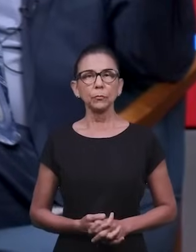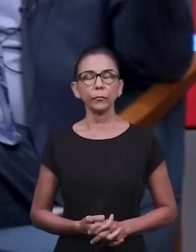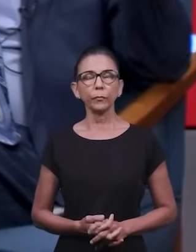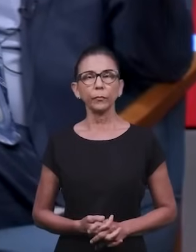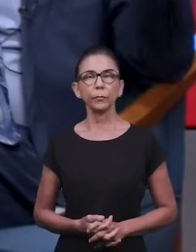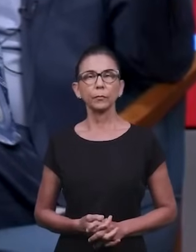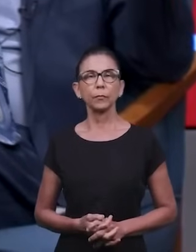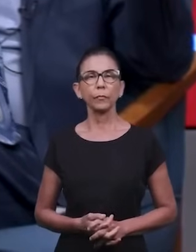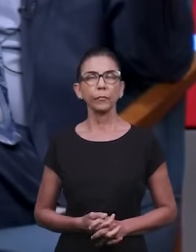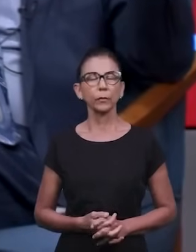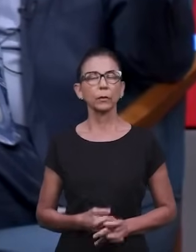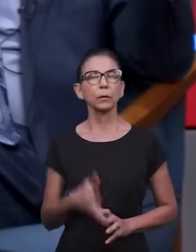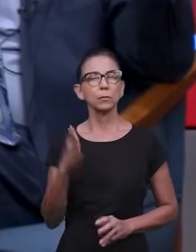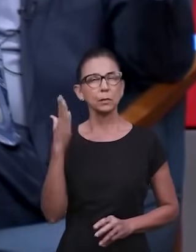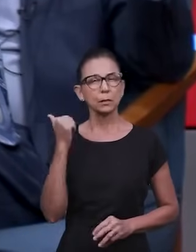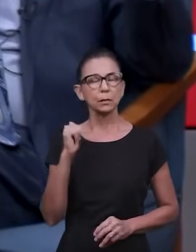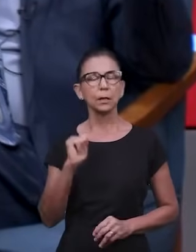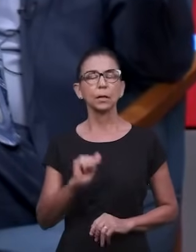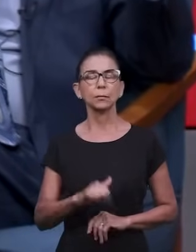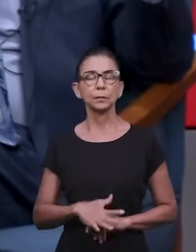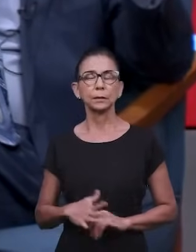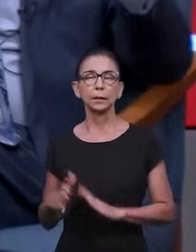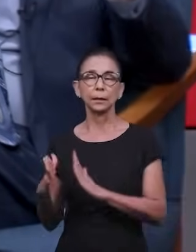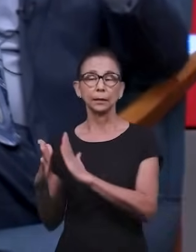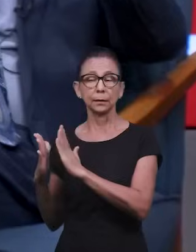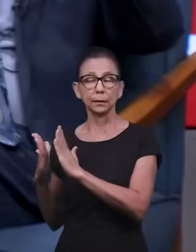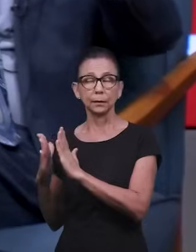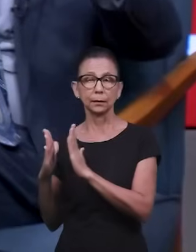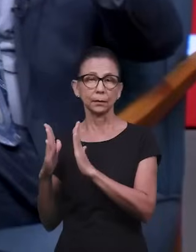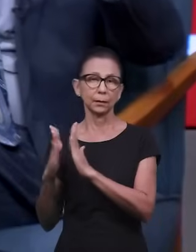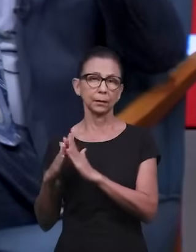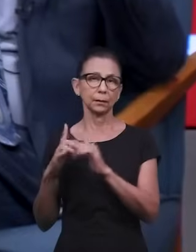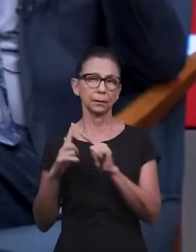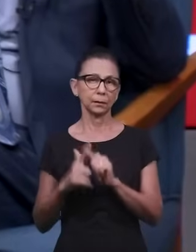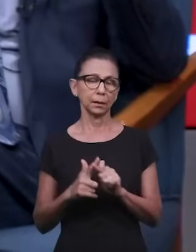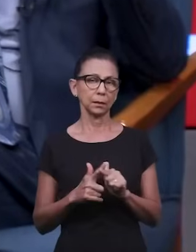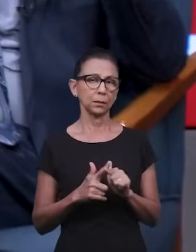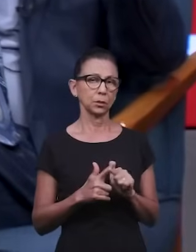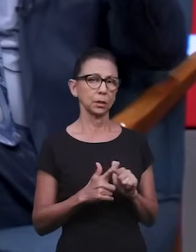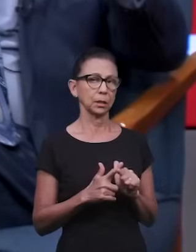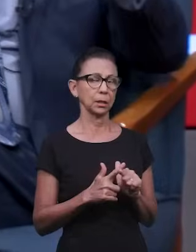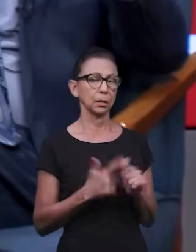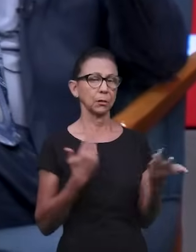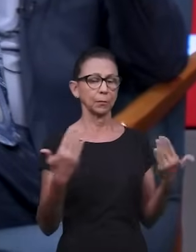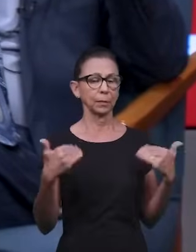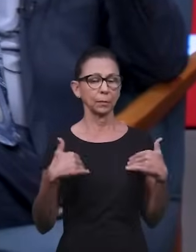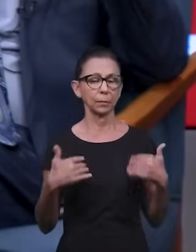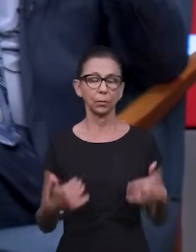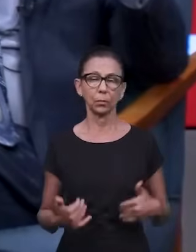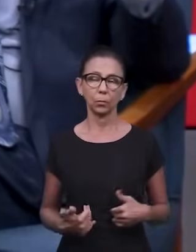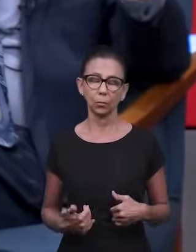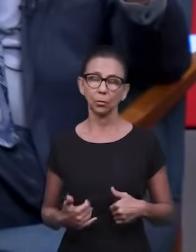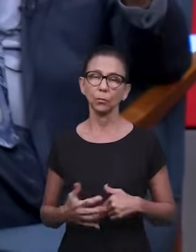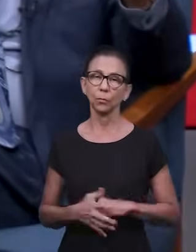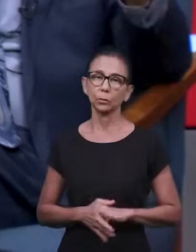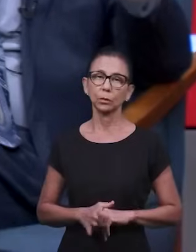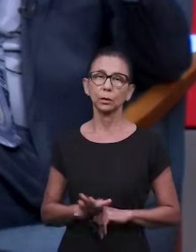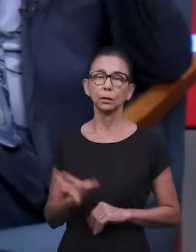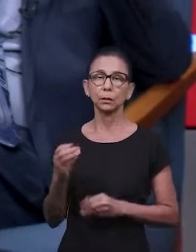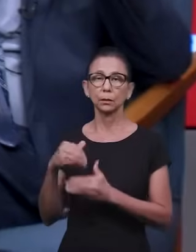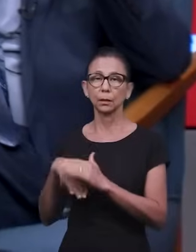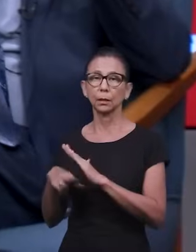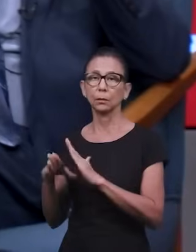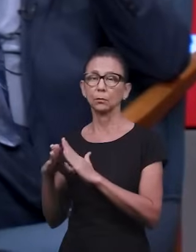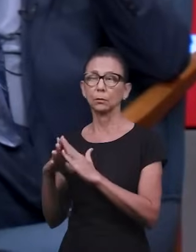o funcionamento da igreja como um corpo então a igreja que você está os dons espirituais aliás administração